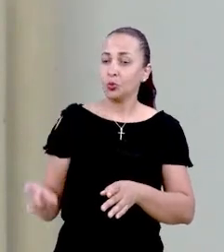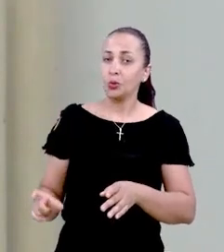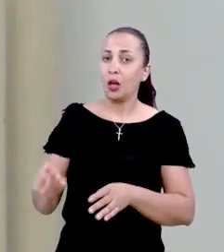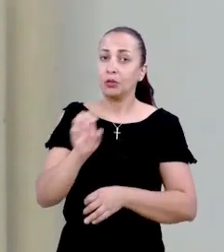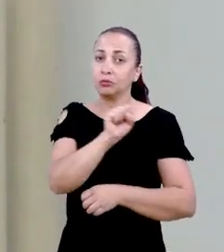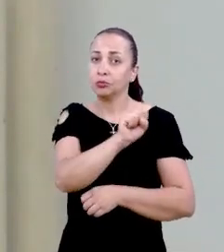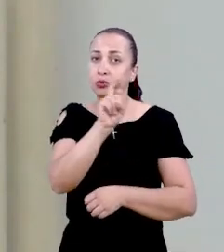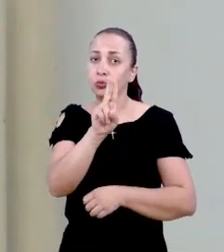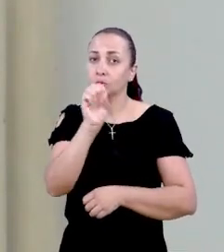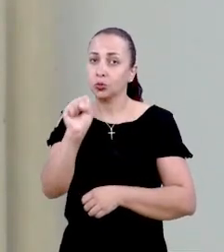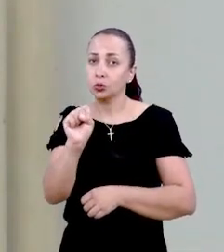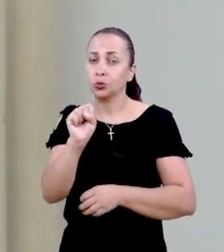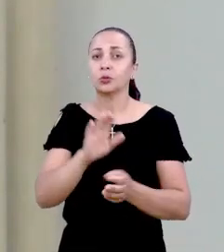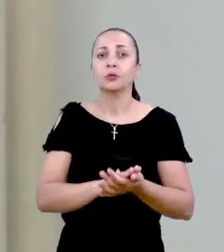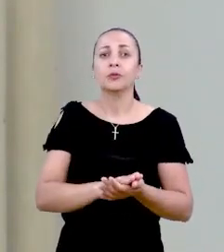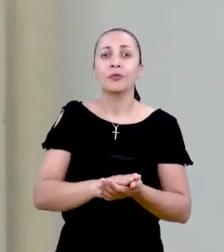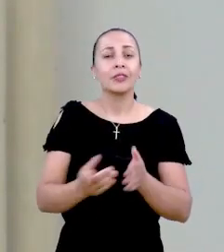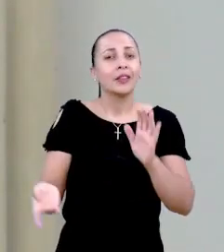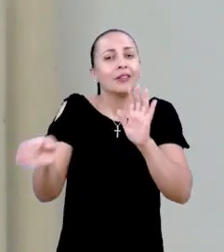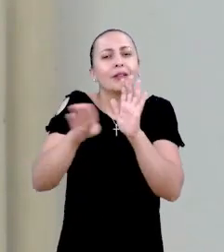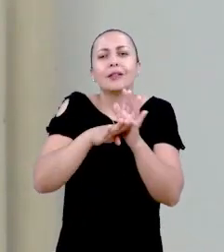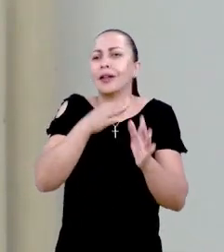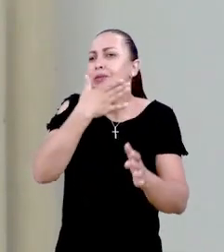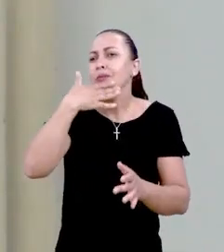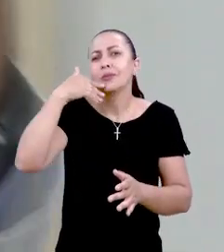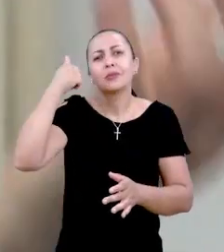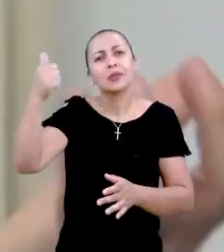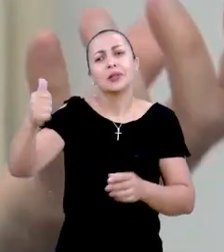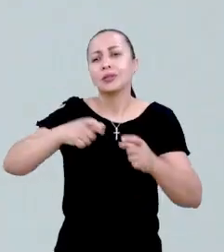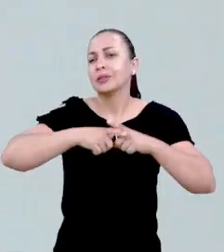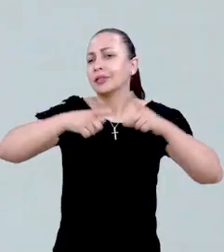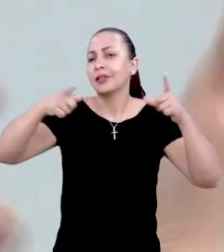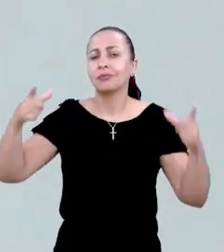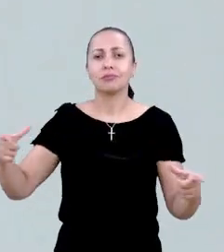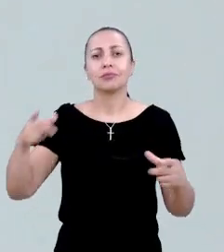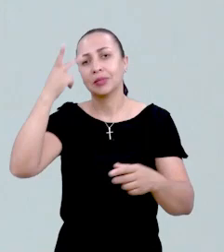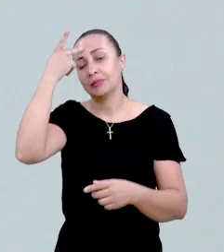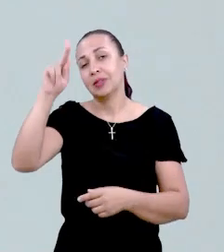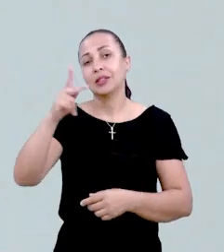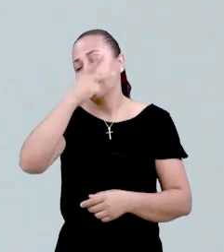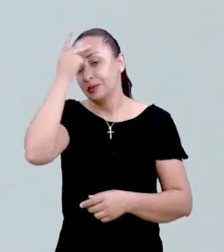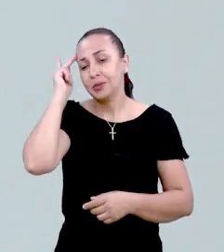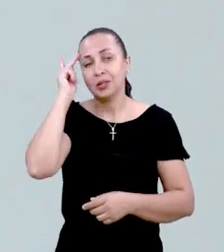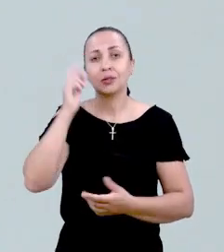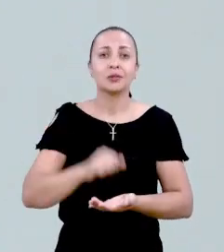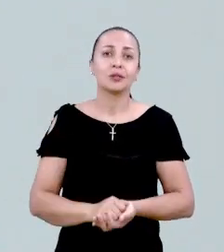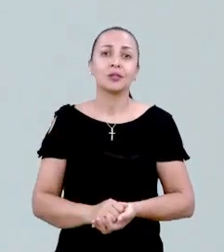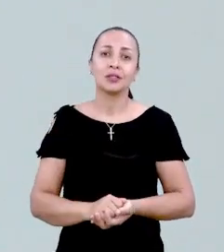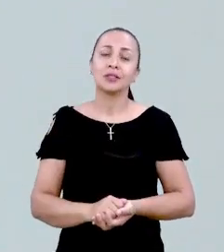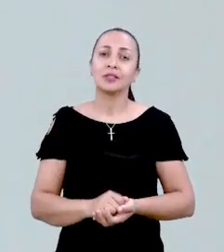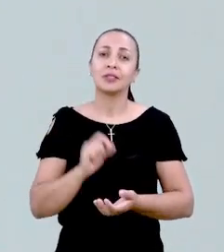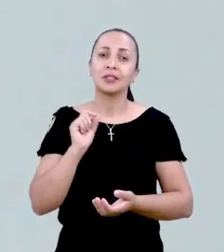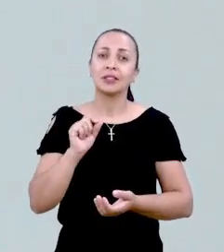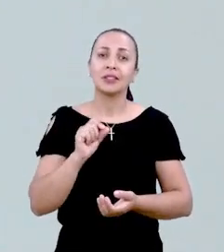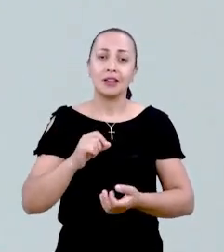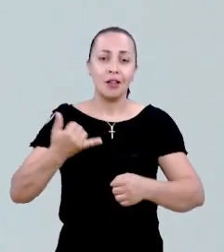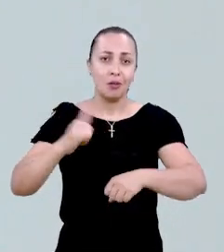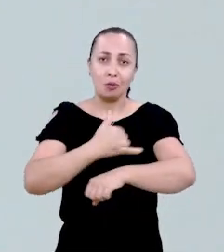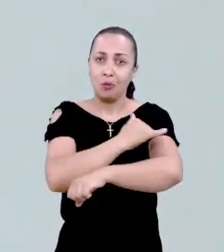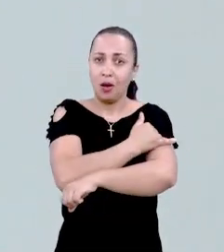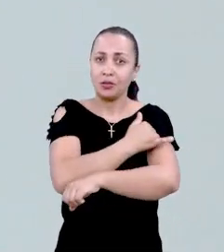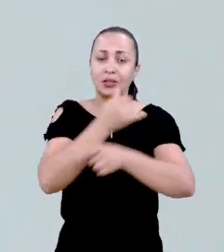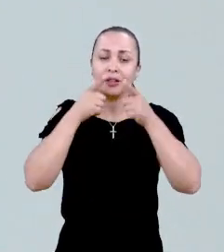SUS. E ele traz um benefício amplo para aquelas pessoas que são